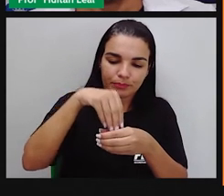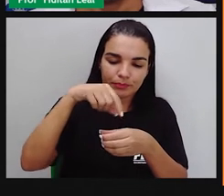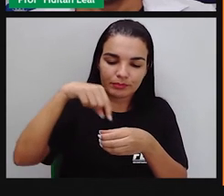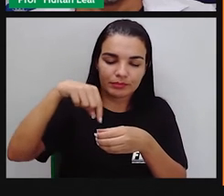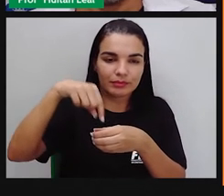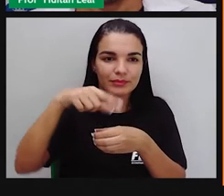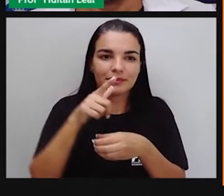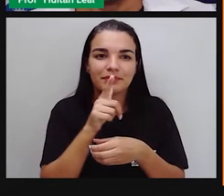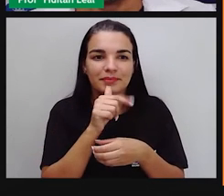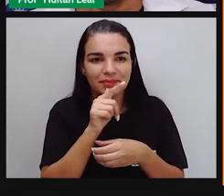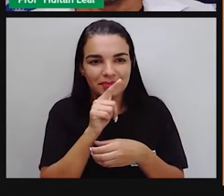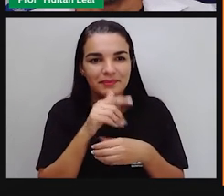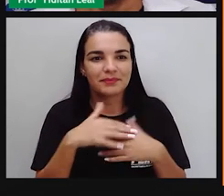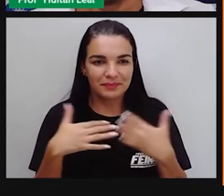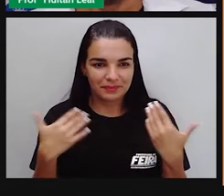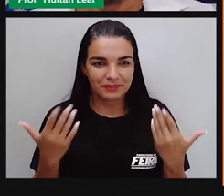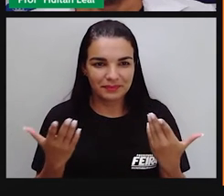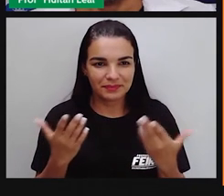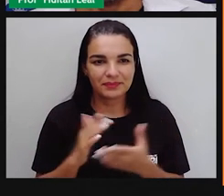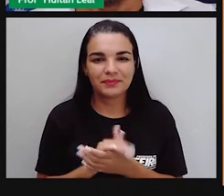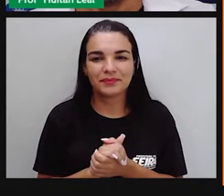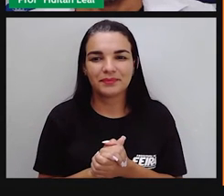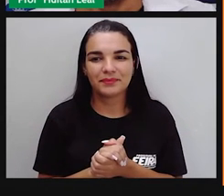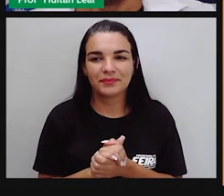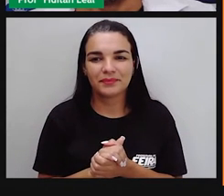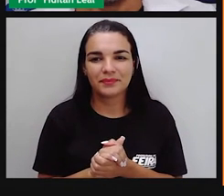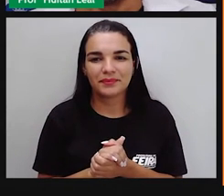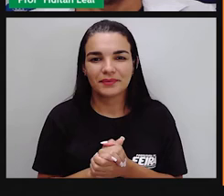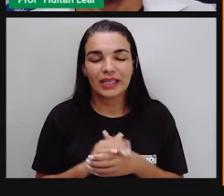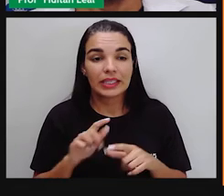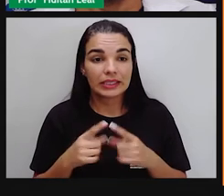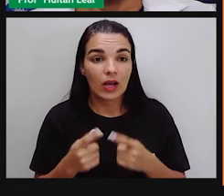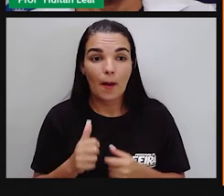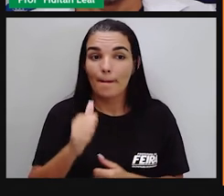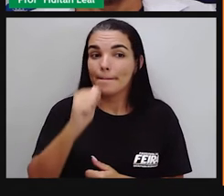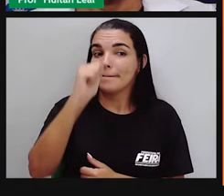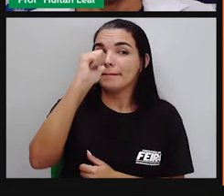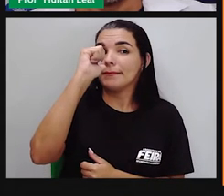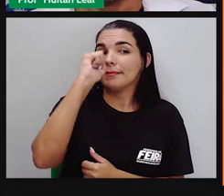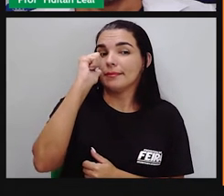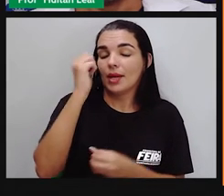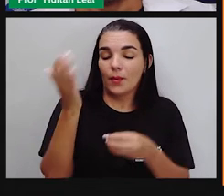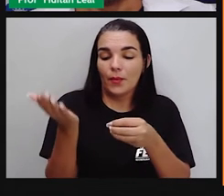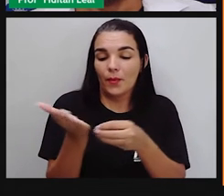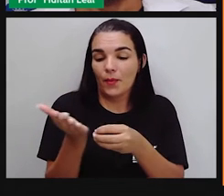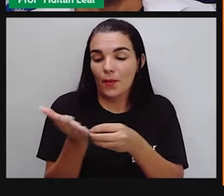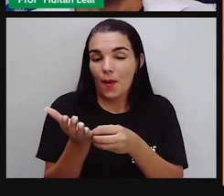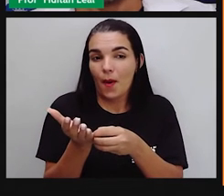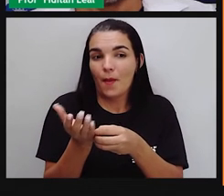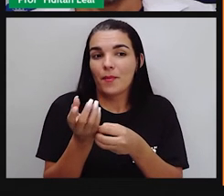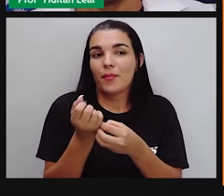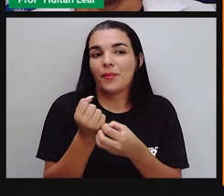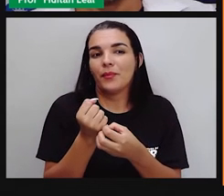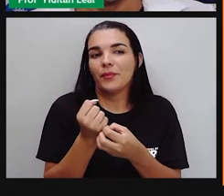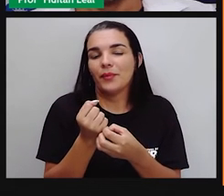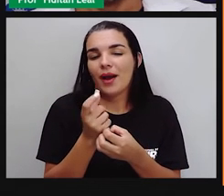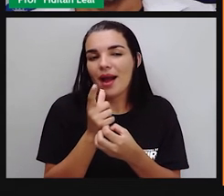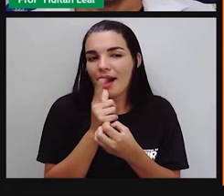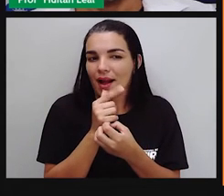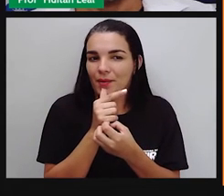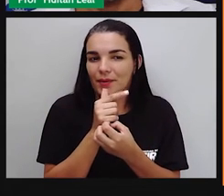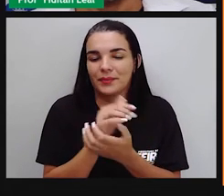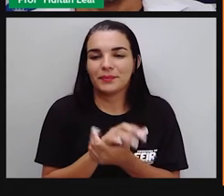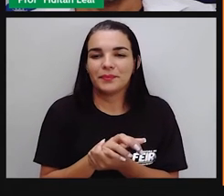é o que contém algo dentro, é o continente. Então, bebeu um copo de água. Bebeu a água e não o